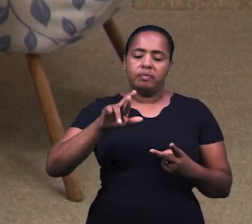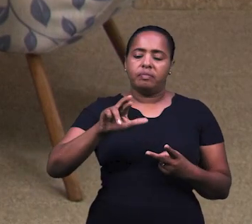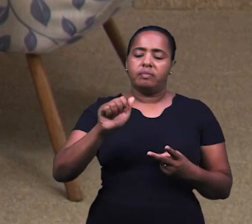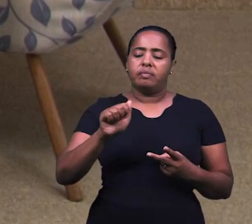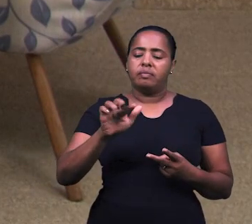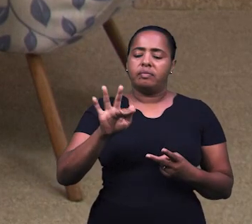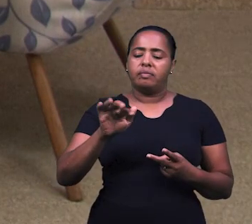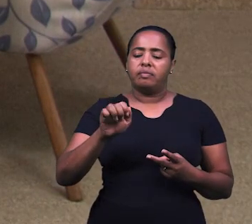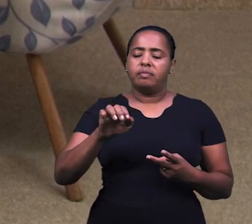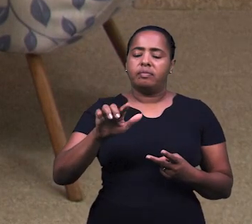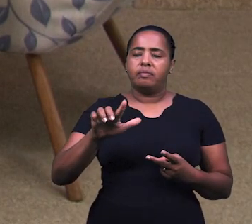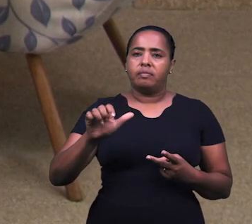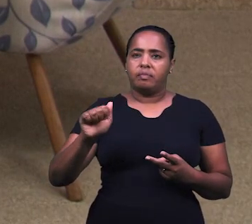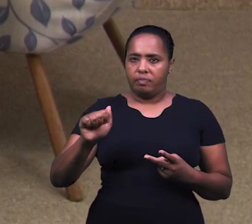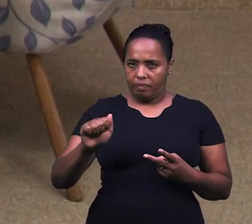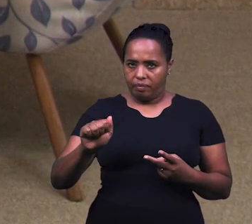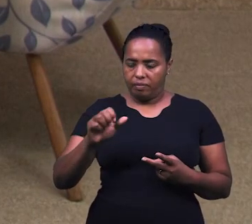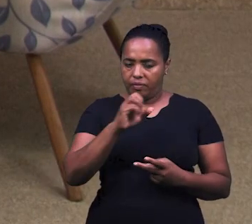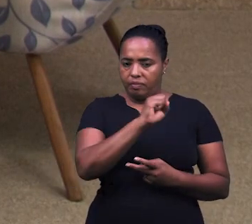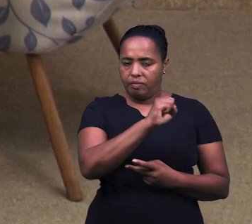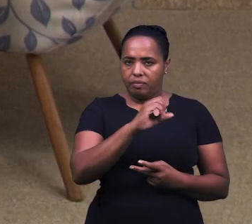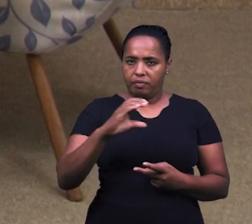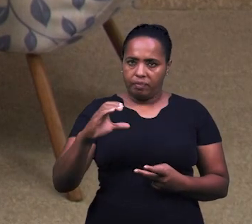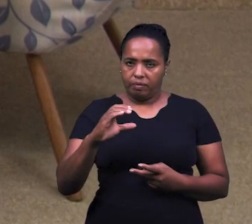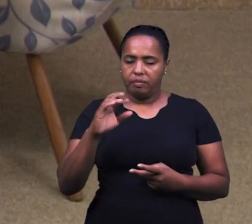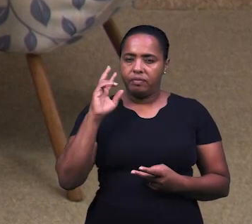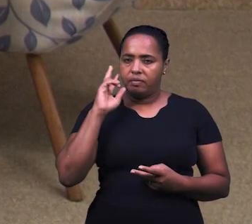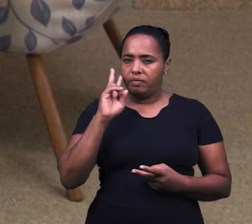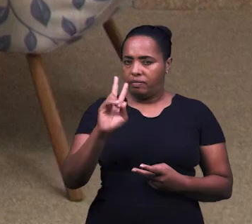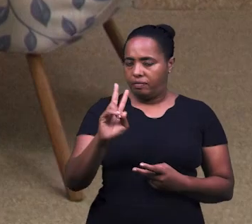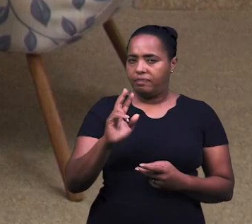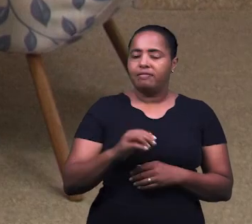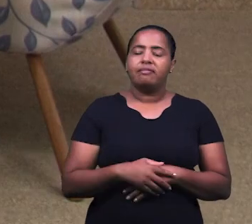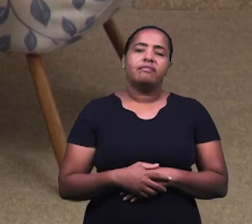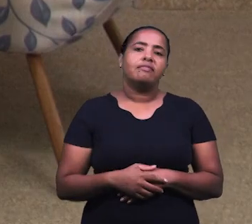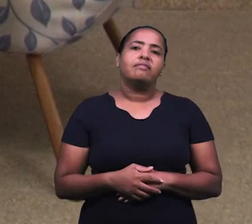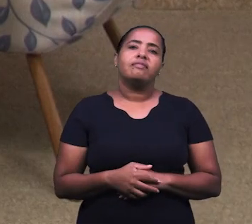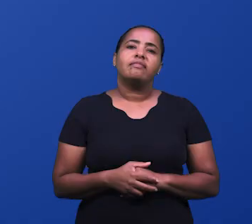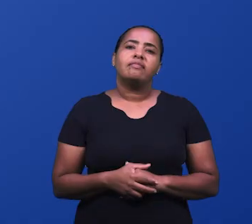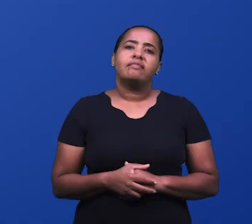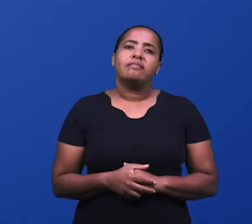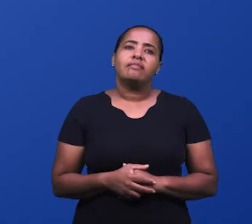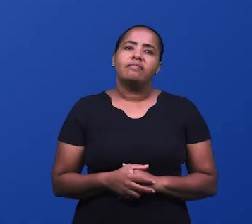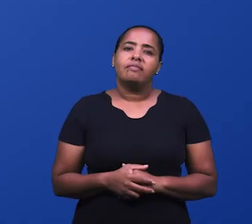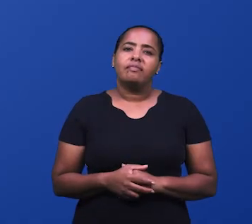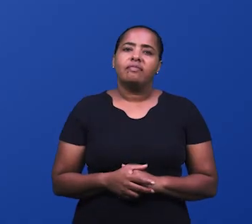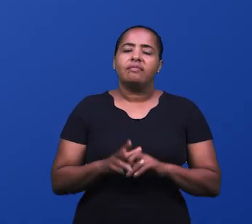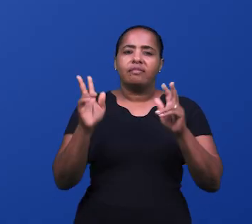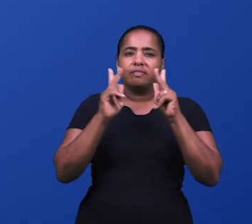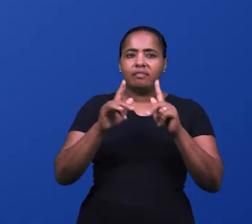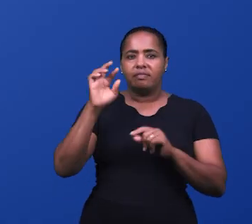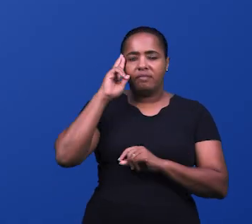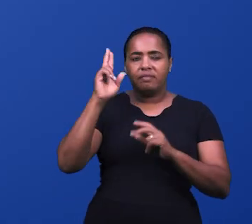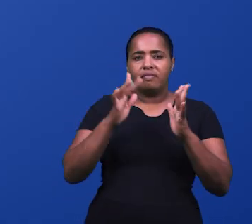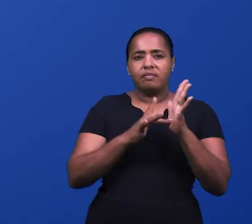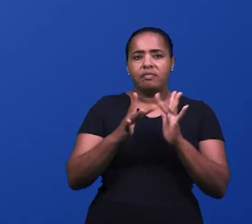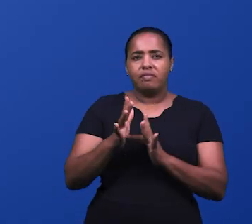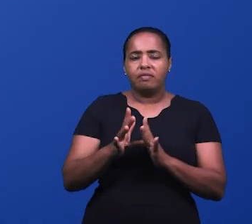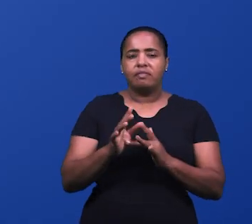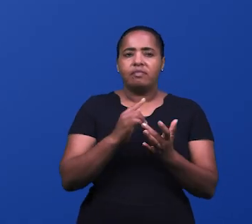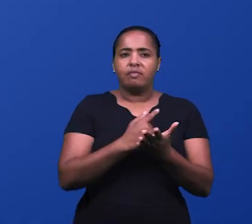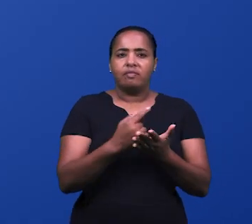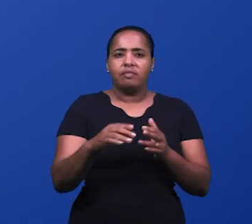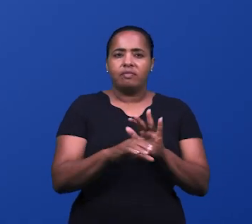jovem Rafaela Ferreira, de São José, Santa Catarina. Vamos assistir. Vamos à paz do Senhor.